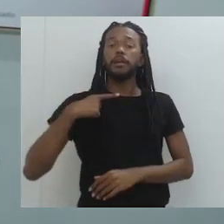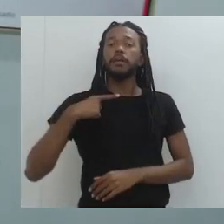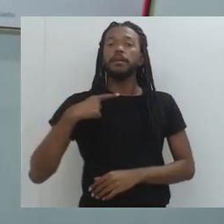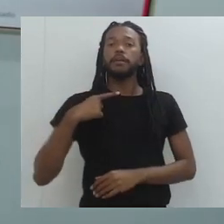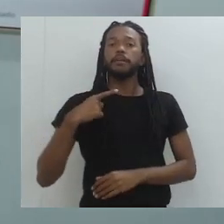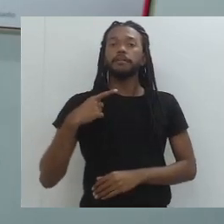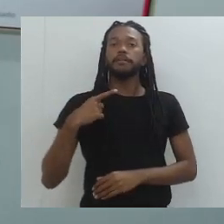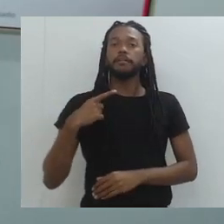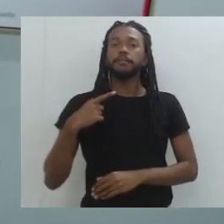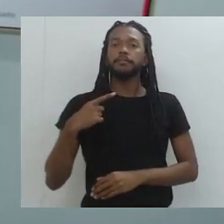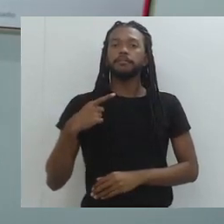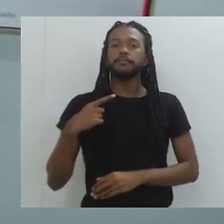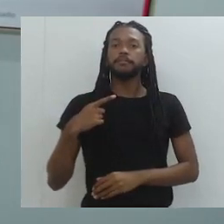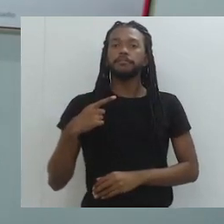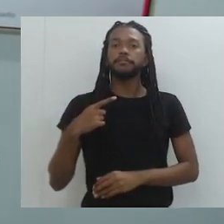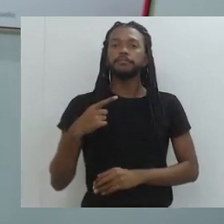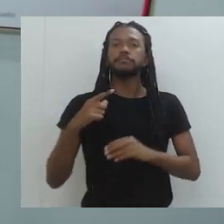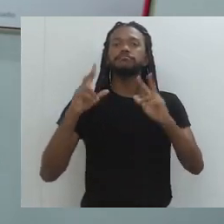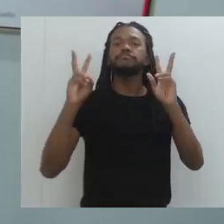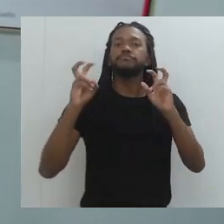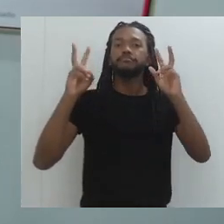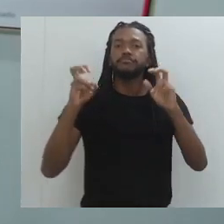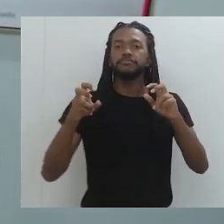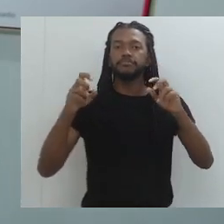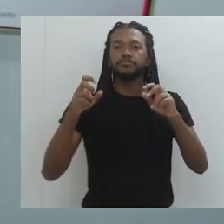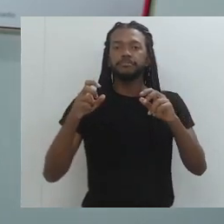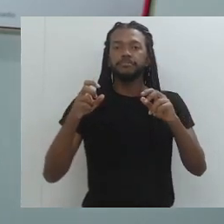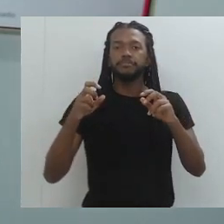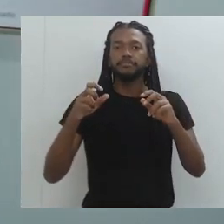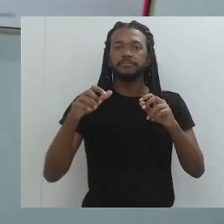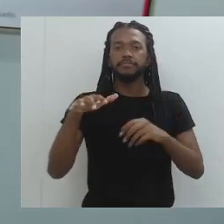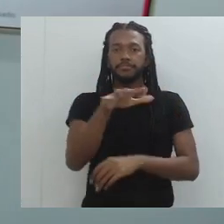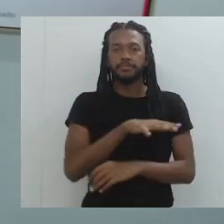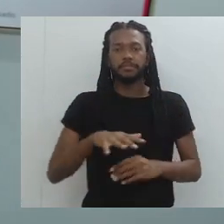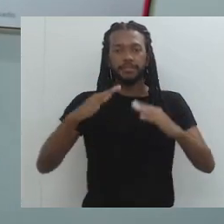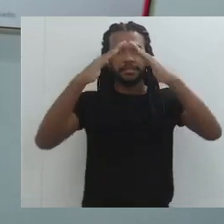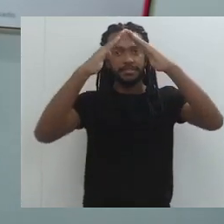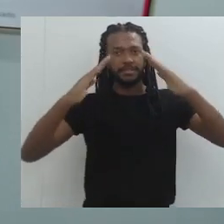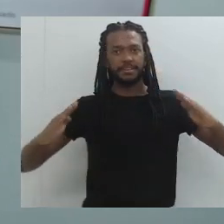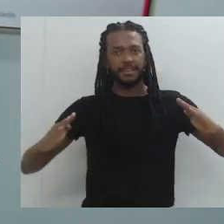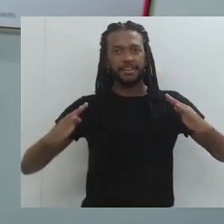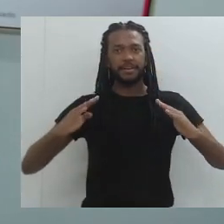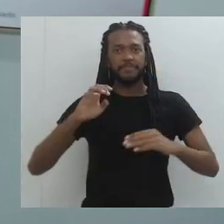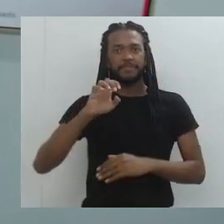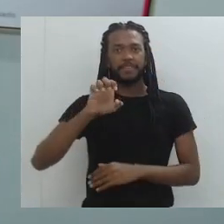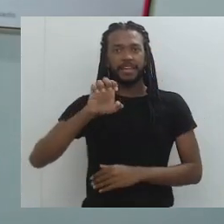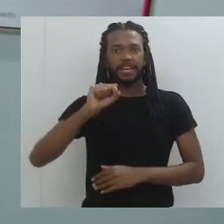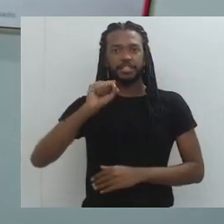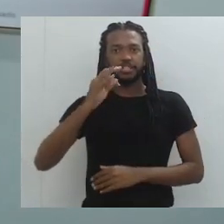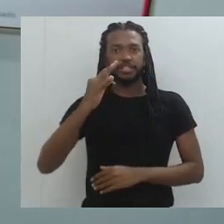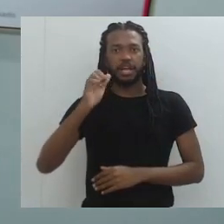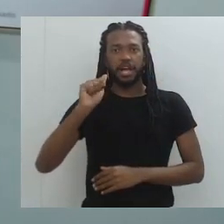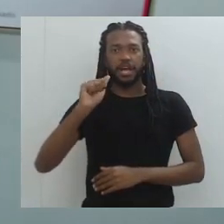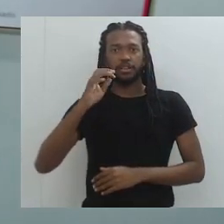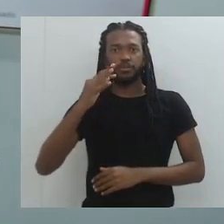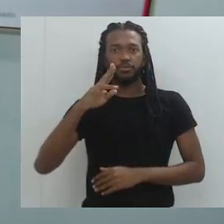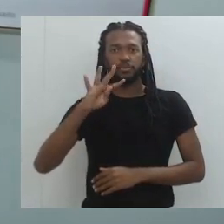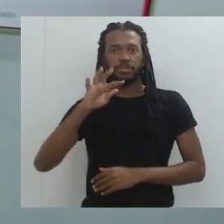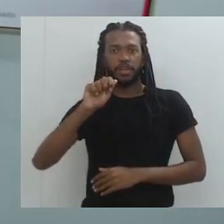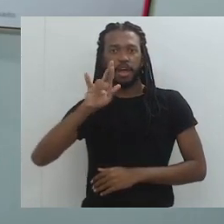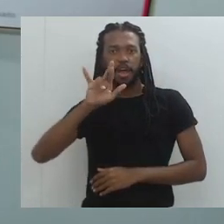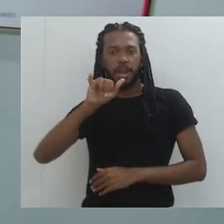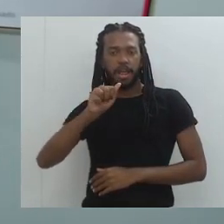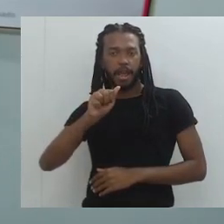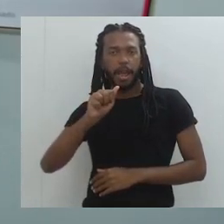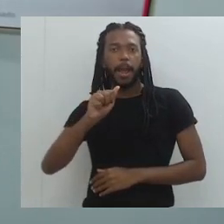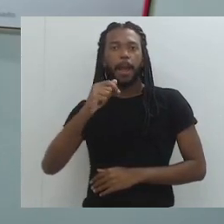totalmente a pirâmide estatutária, pirâmide etária, estatutária política